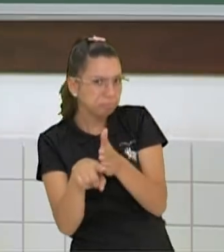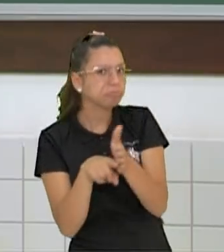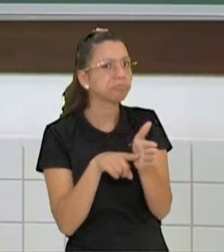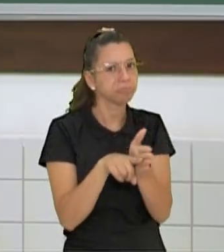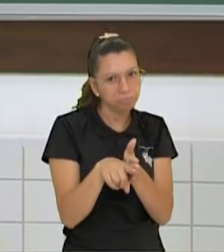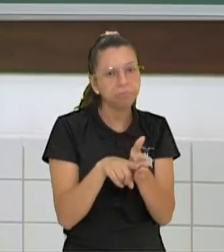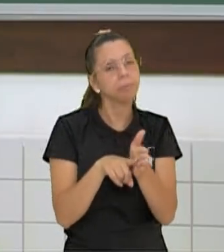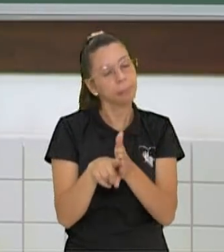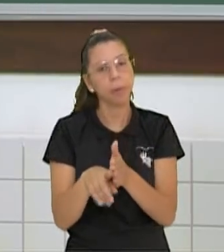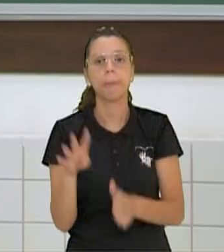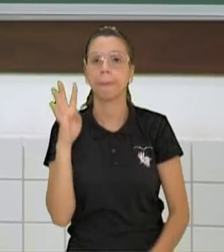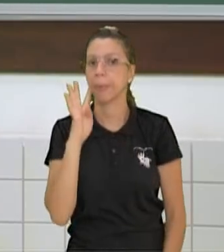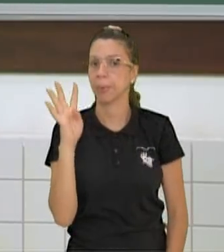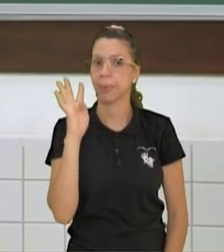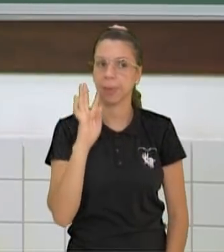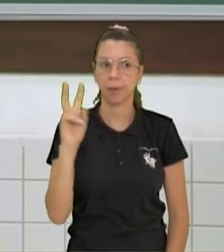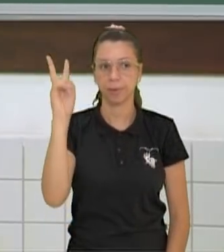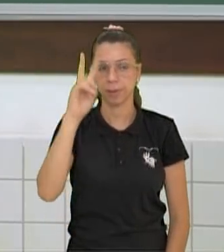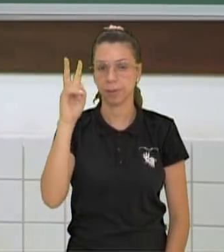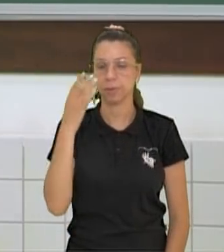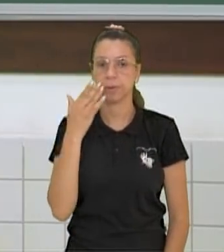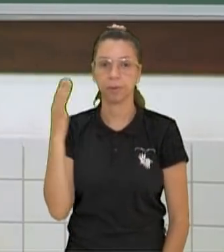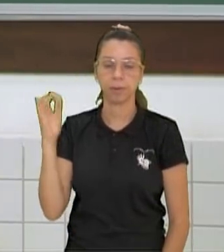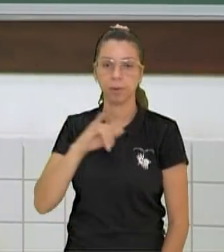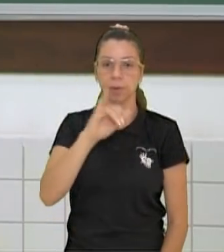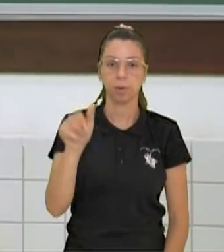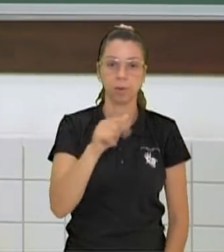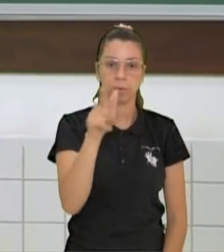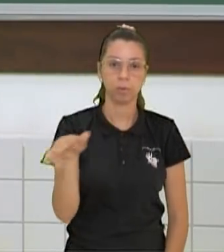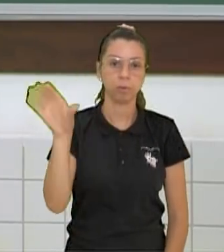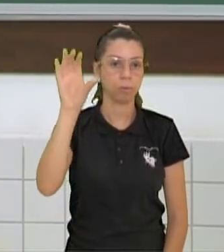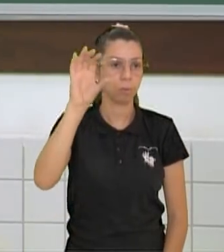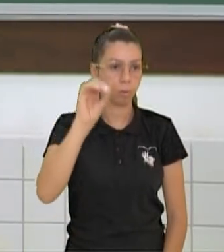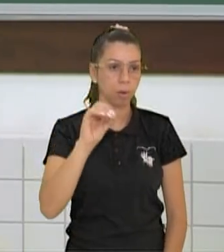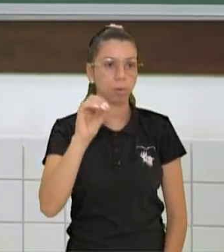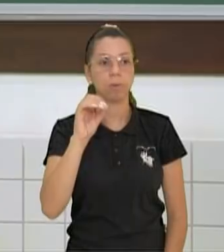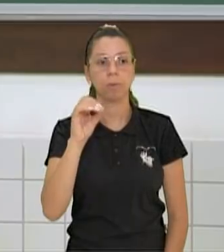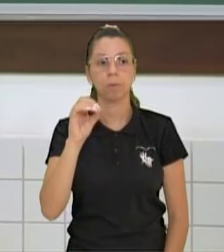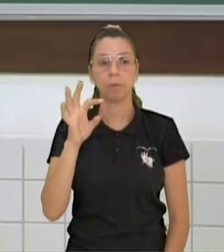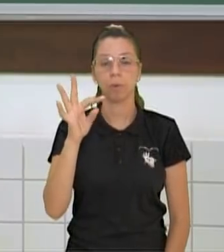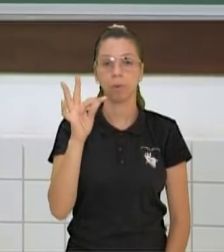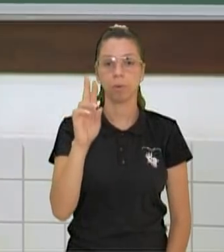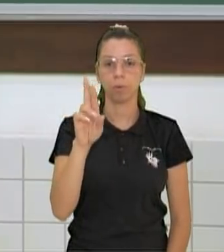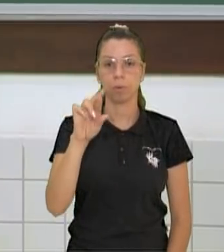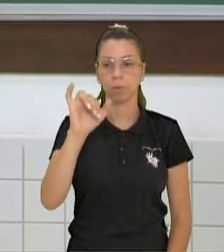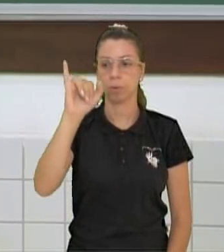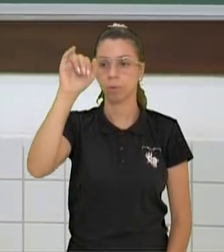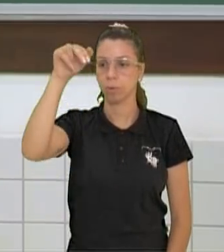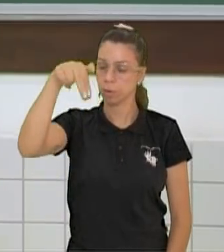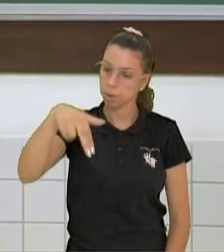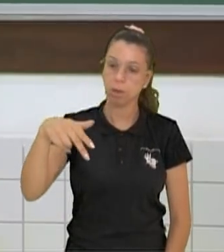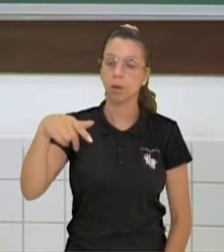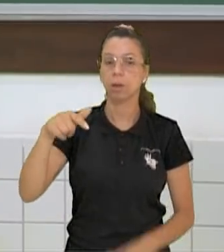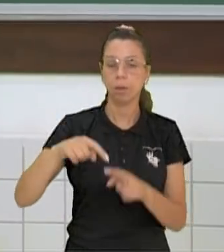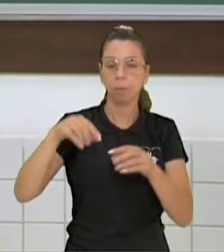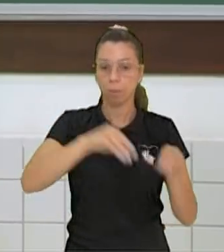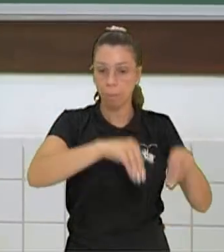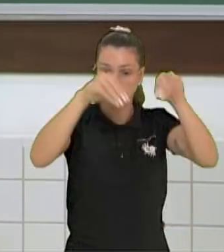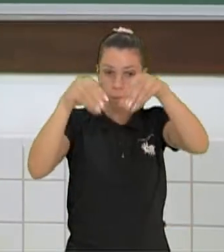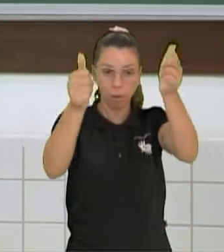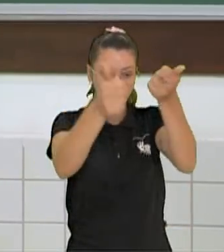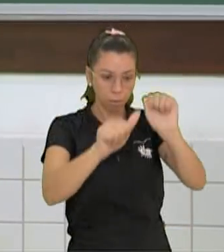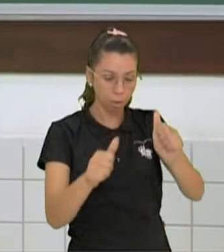investigação, ficou muito legal essa história que o escultor João Turim aprontou, para que quando alguém tirasse a estátua do lugar, encontrasse